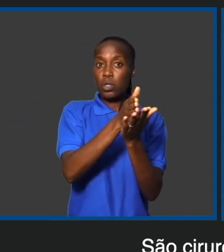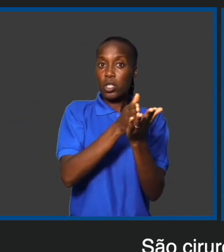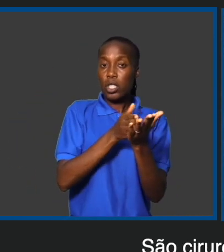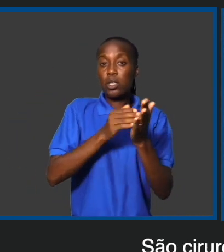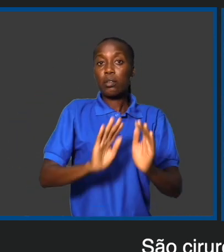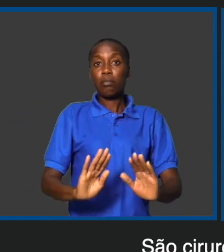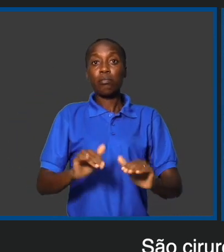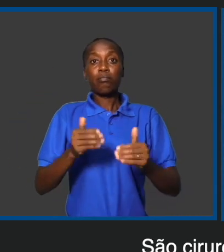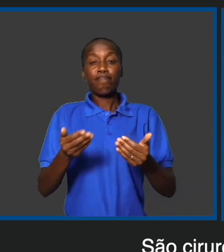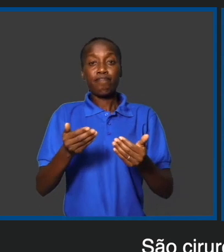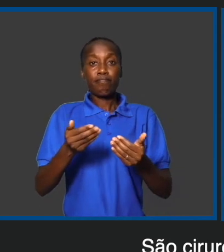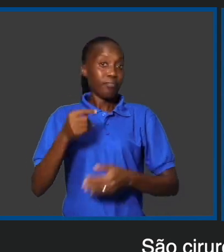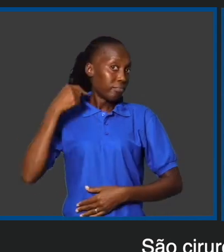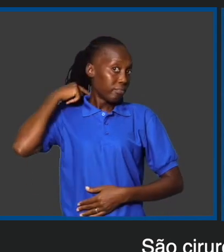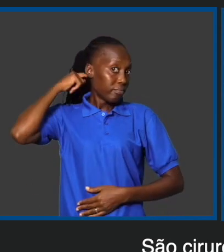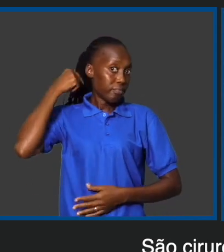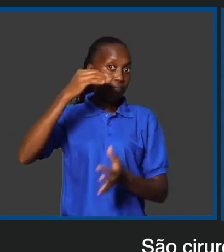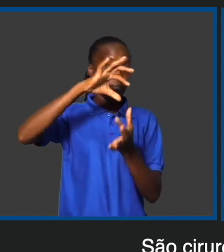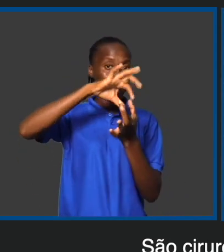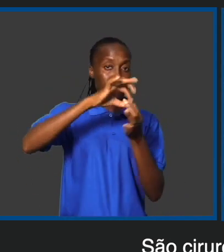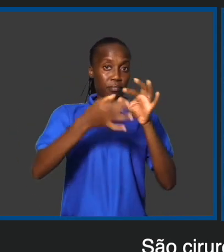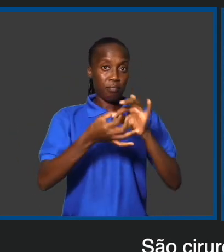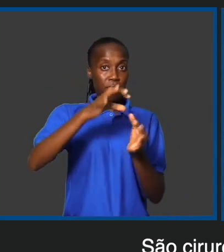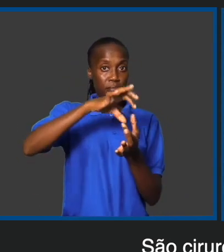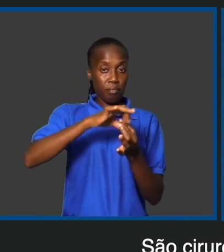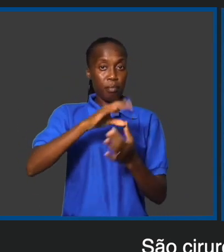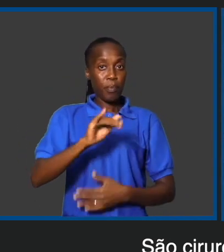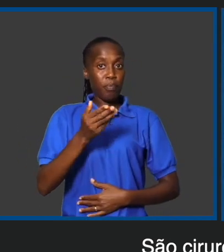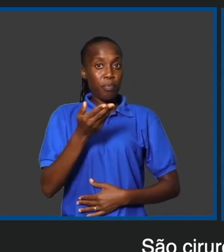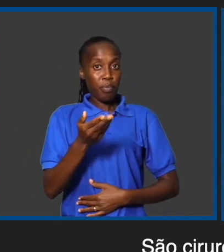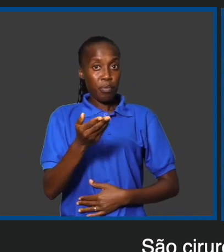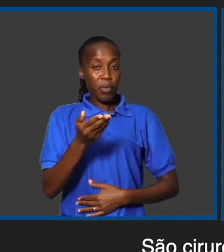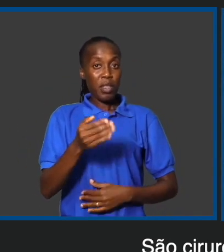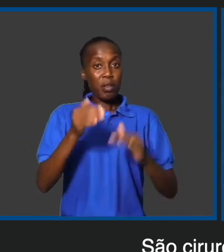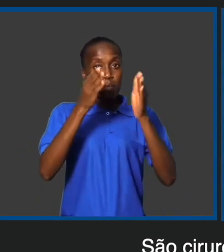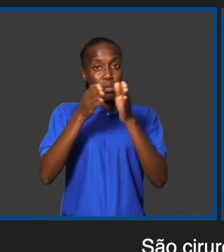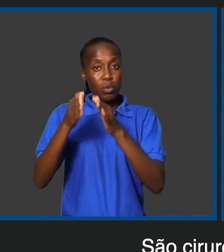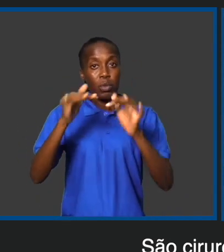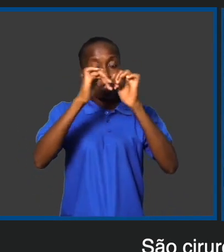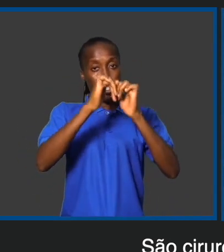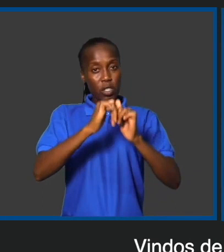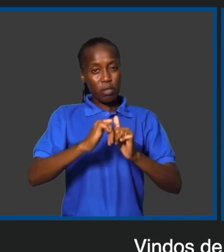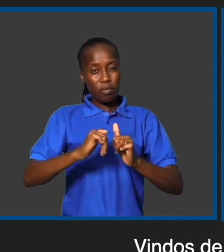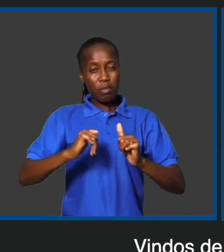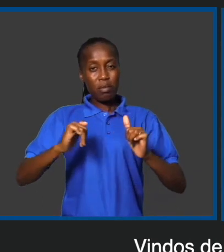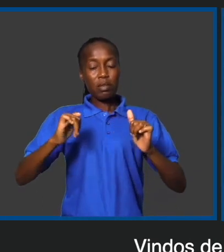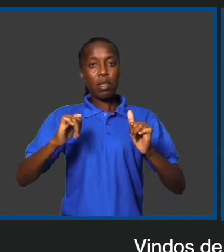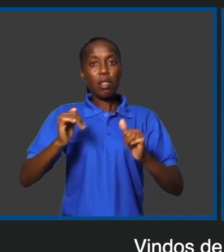cirurgias de coluna vertebral que estão a ser realizadas por